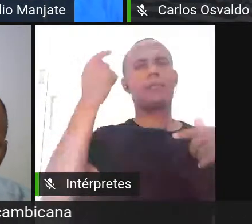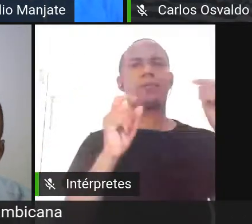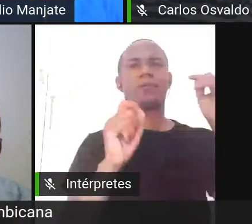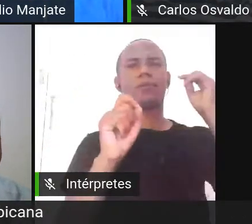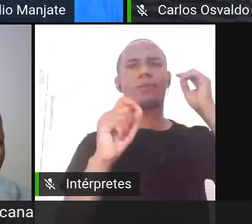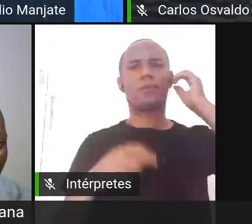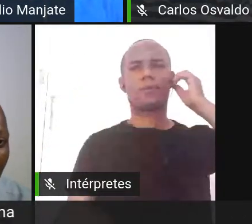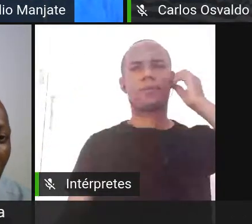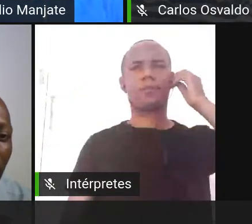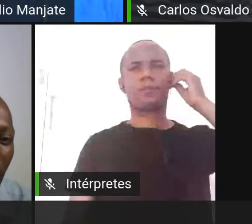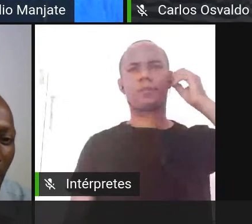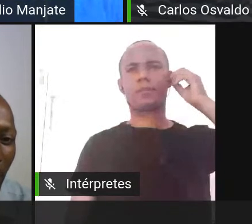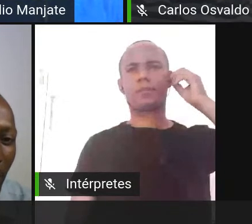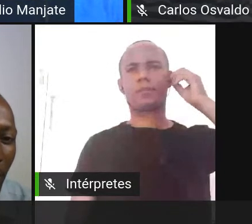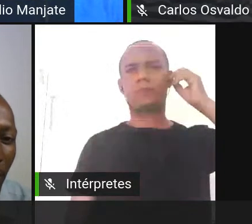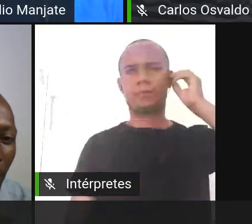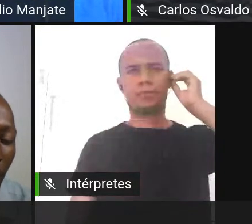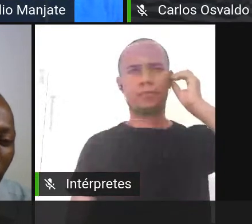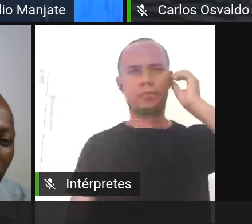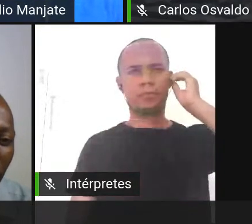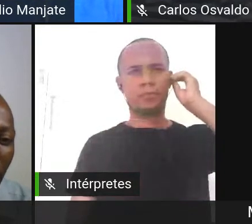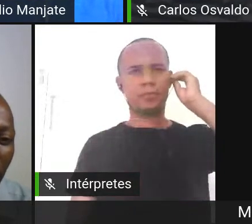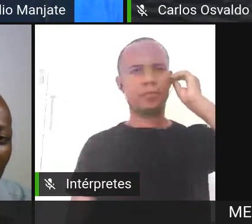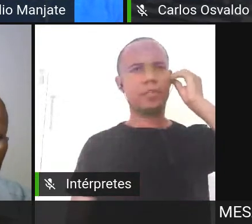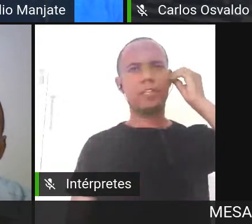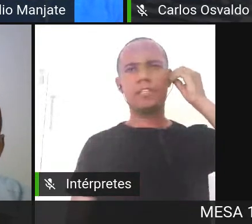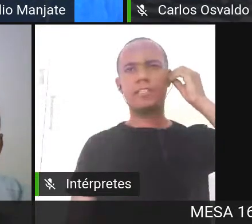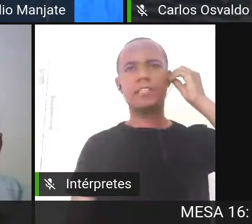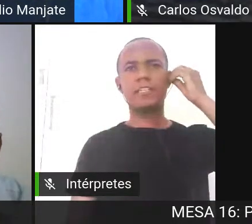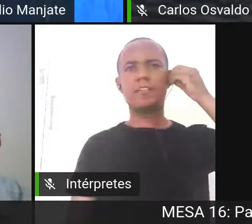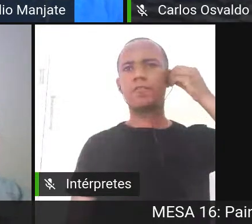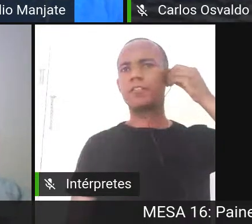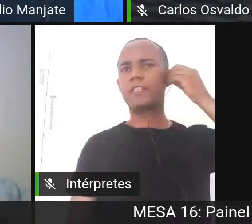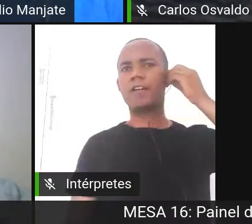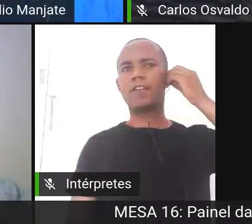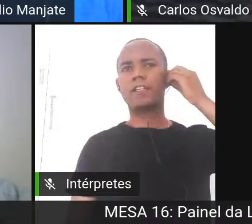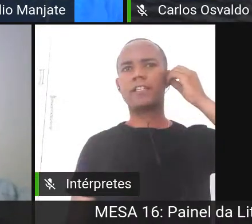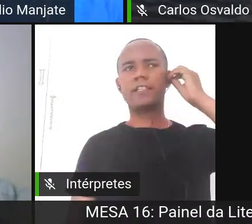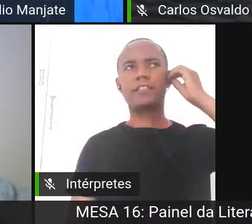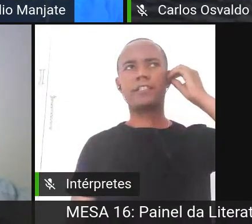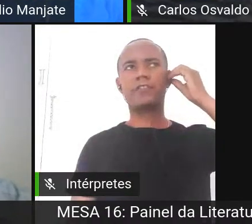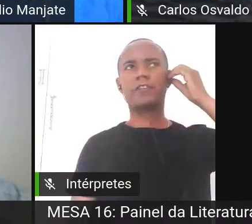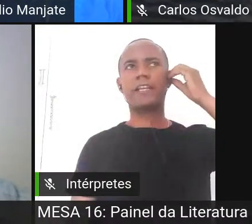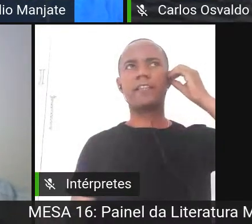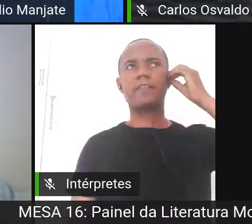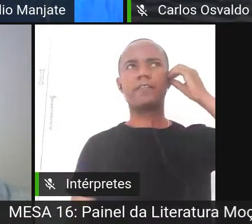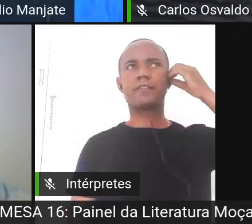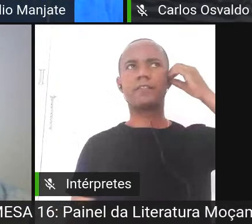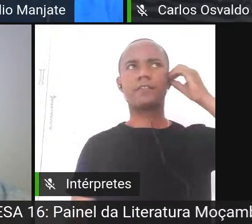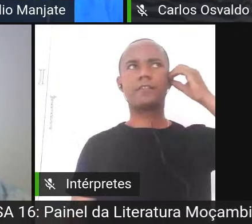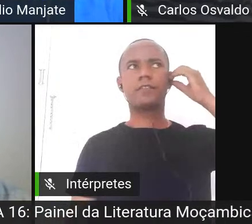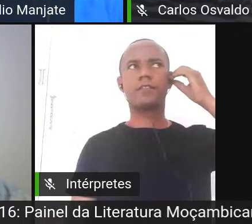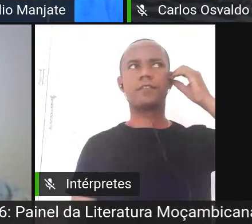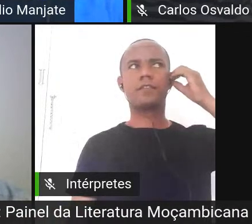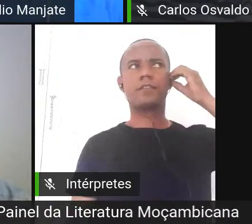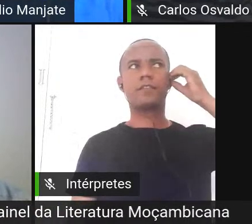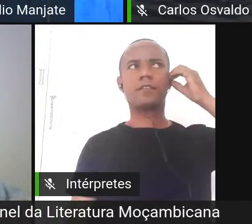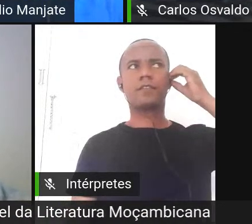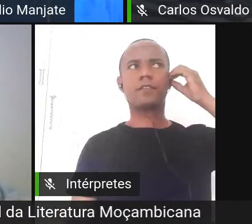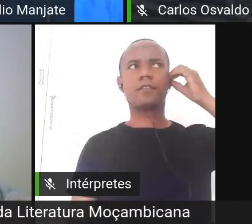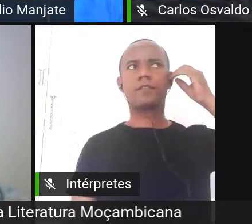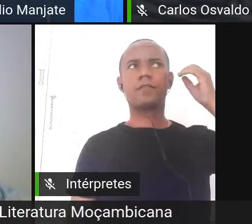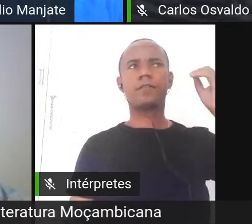Carlos, é só isso que eu tinha a dizer em relação a essa questão. Planta, Adelina. Boa, e obrigado. Carlos, a pergunta é a mesma para vocês